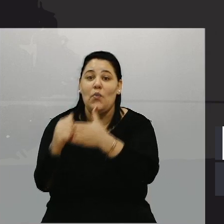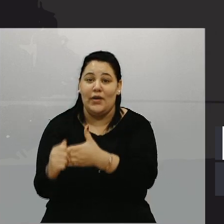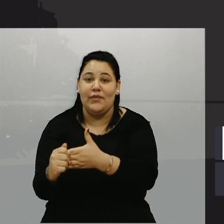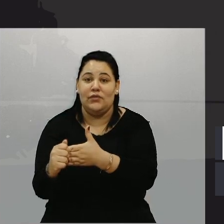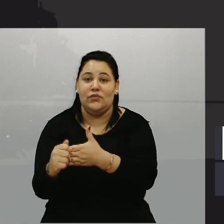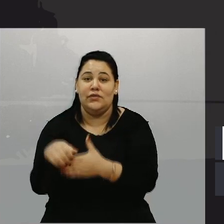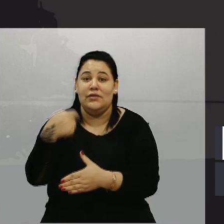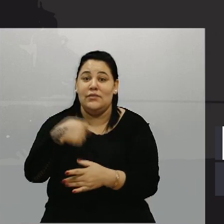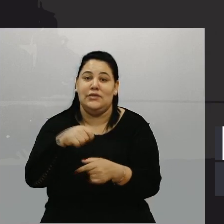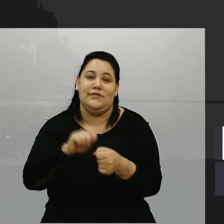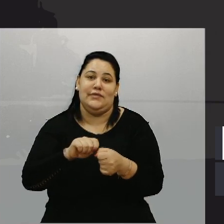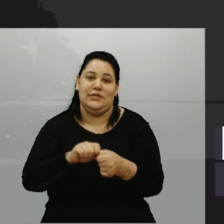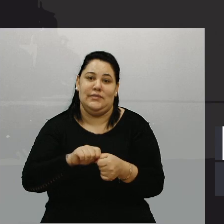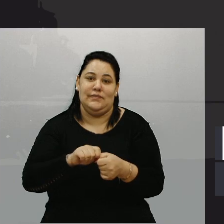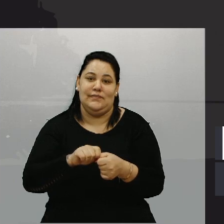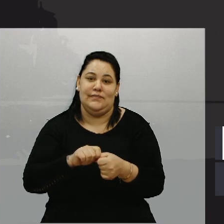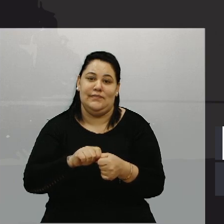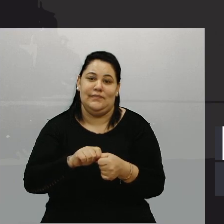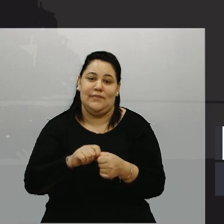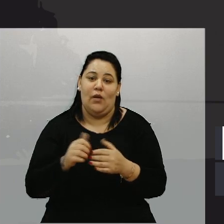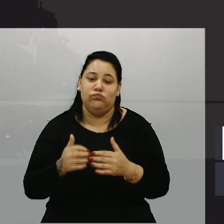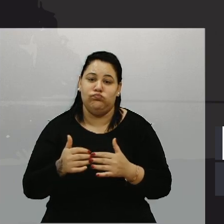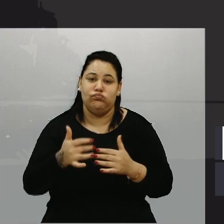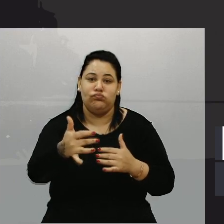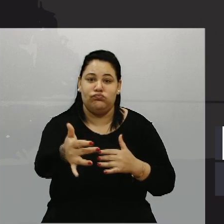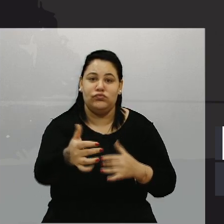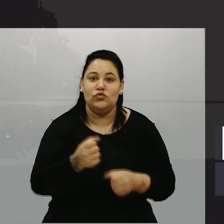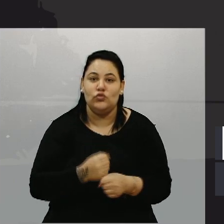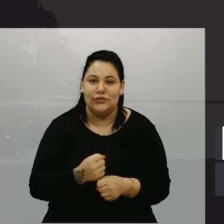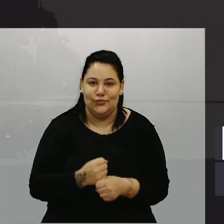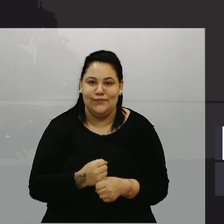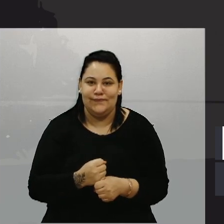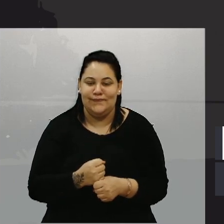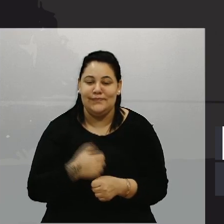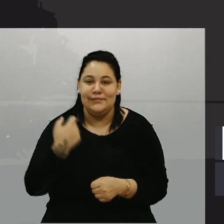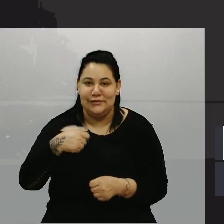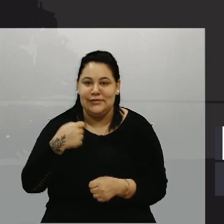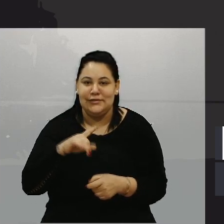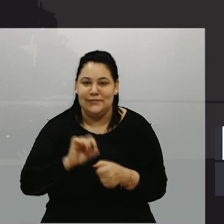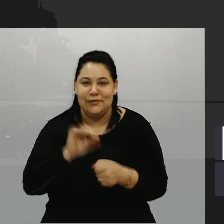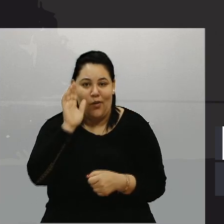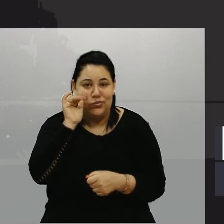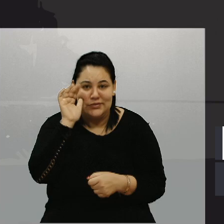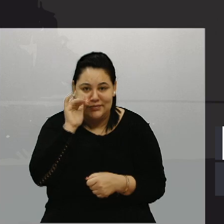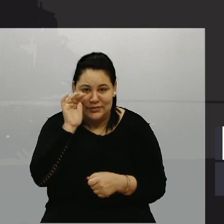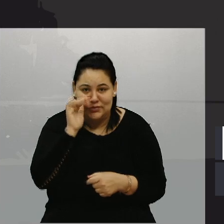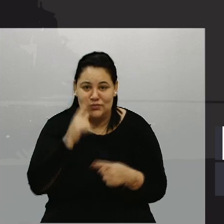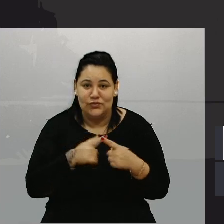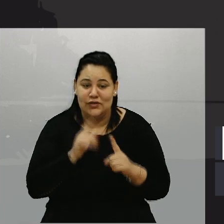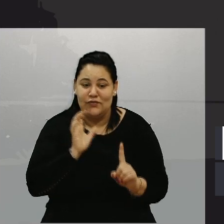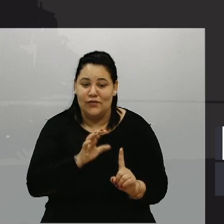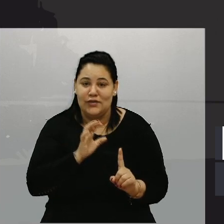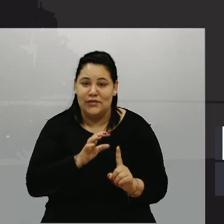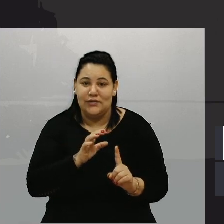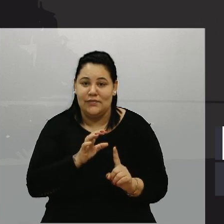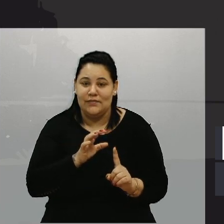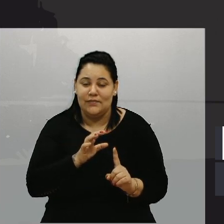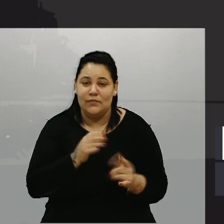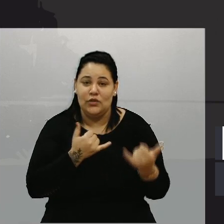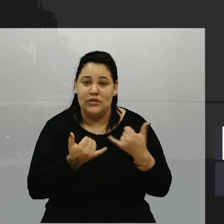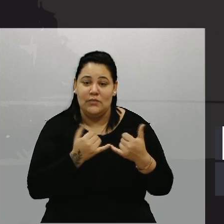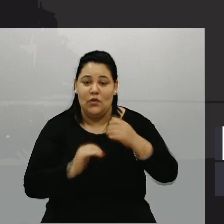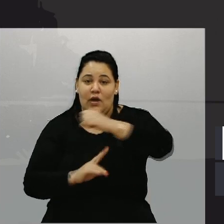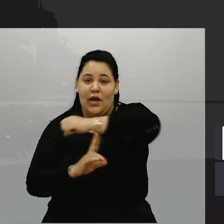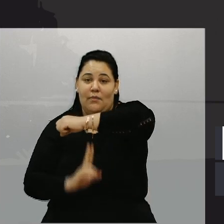fazer ao longo dos anos. E isso se reflete, inclusive, na questão da ponte que